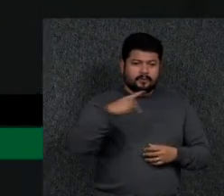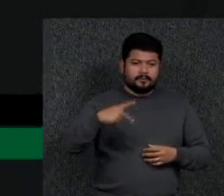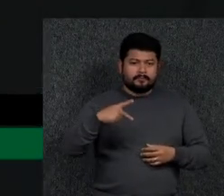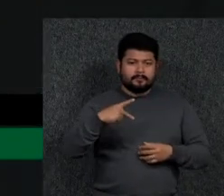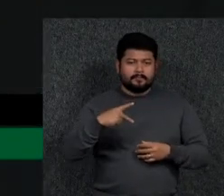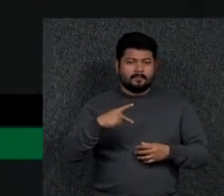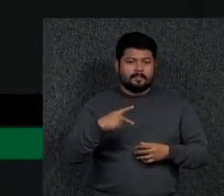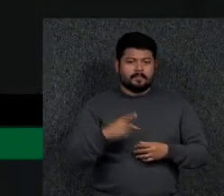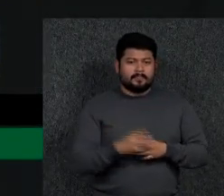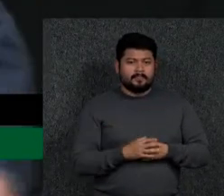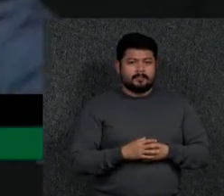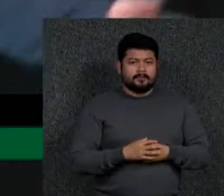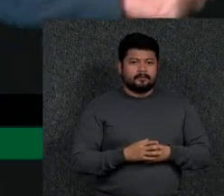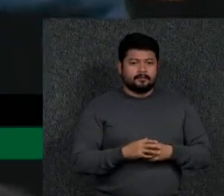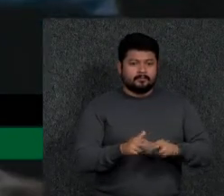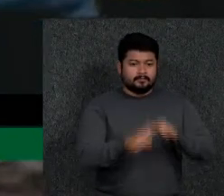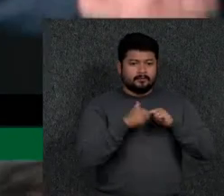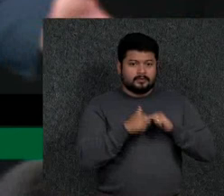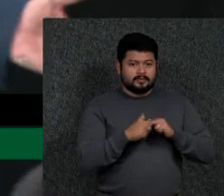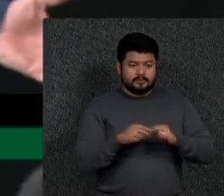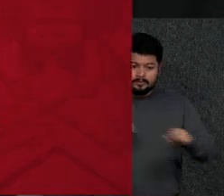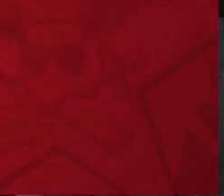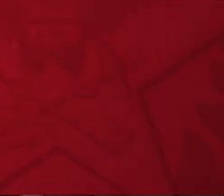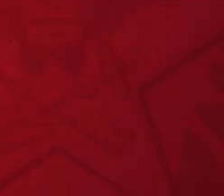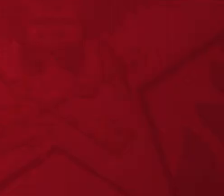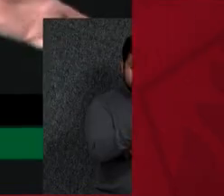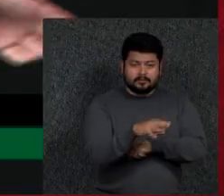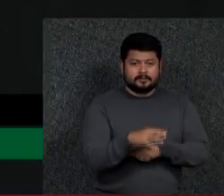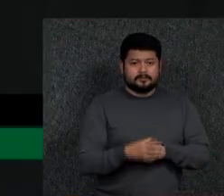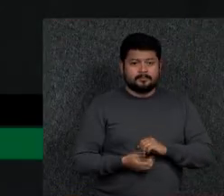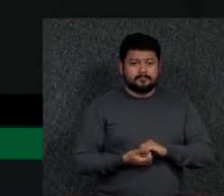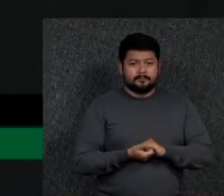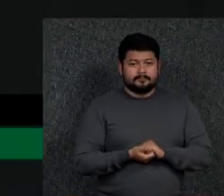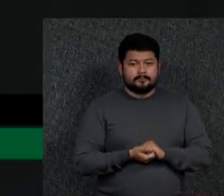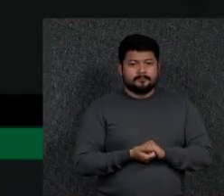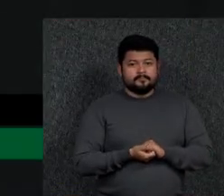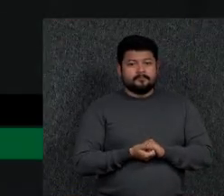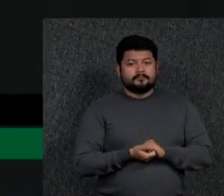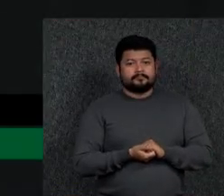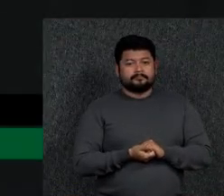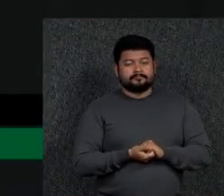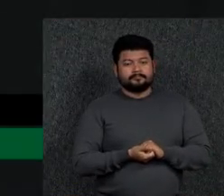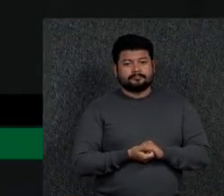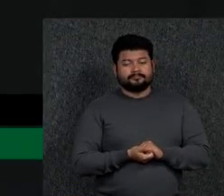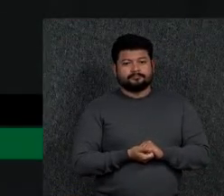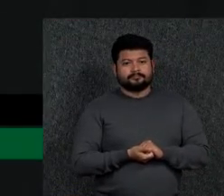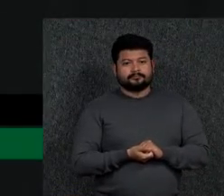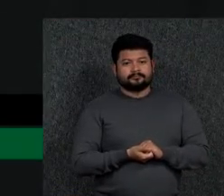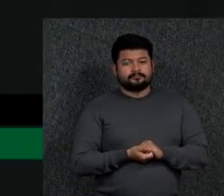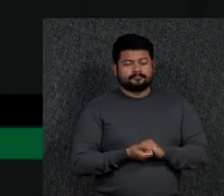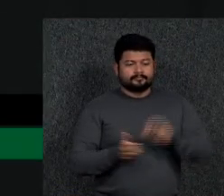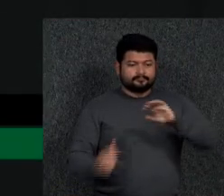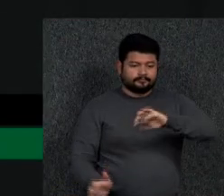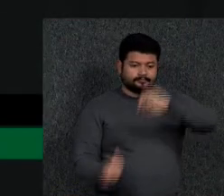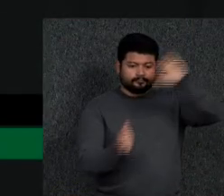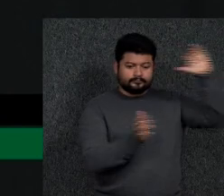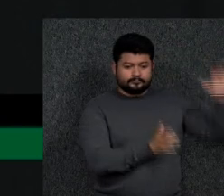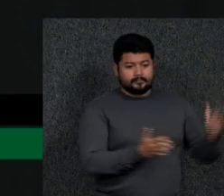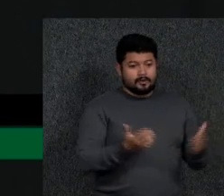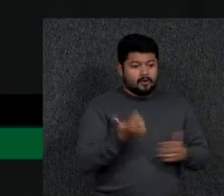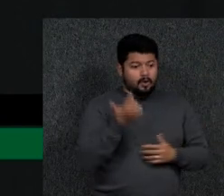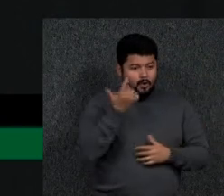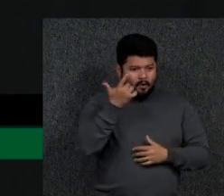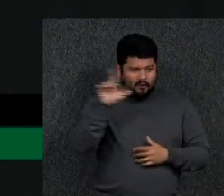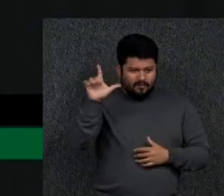Plano Real, celebrados no dia 1º de julho. Em 1994, a inflação